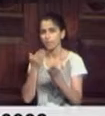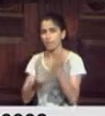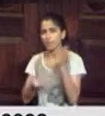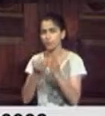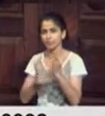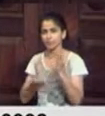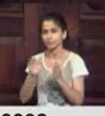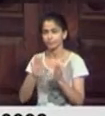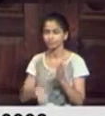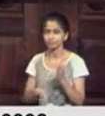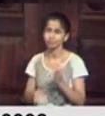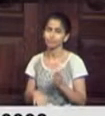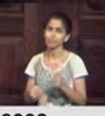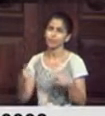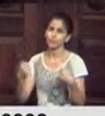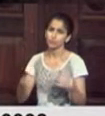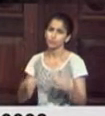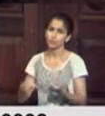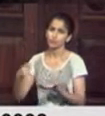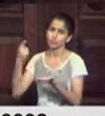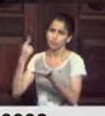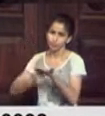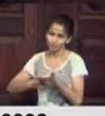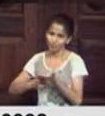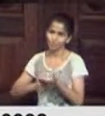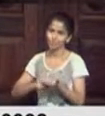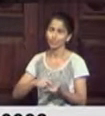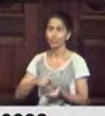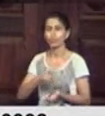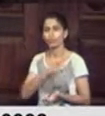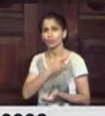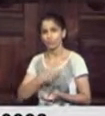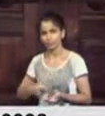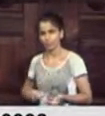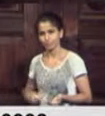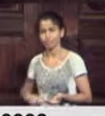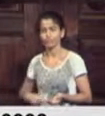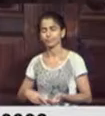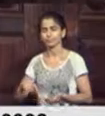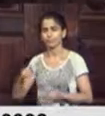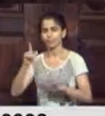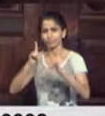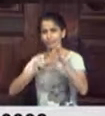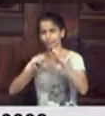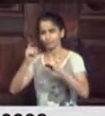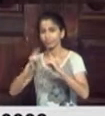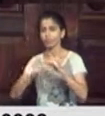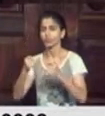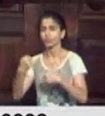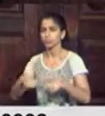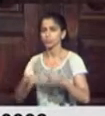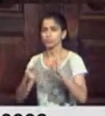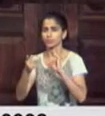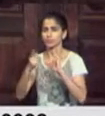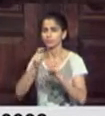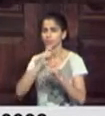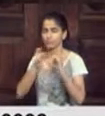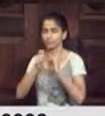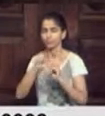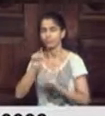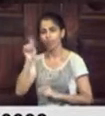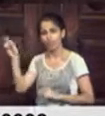possamos corrigir distorções que não interessam à população nem ao Estado do Rio de Janeiro e que estão em vigor por um acordo e entendimento do